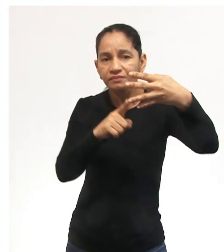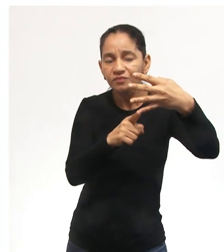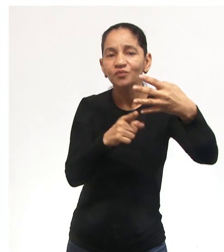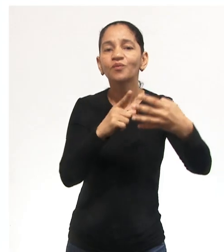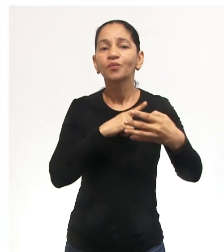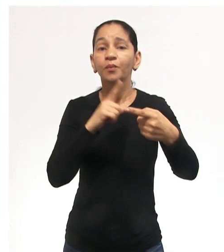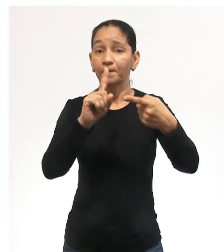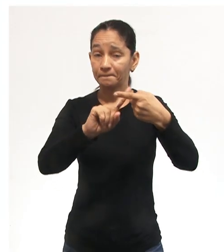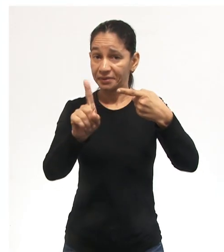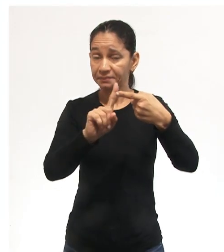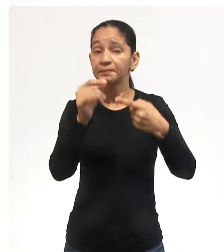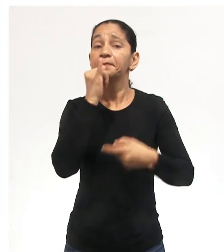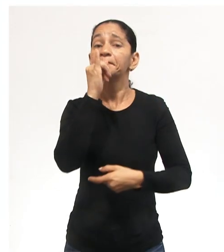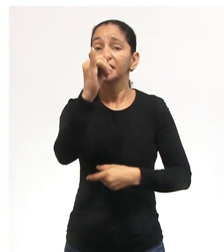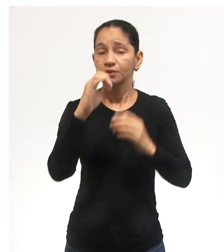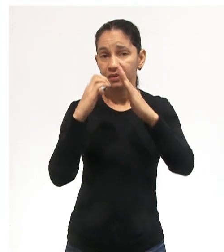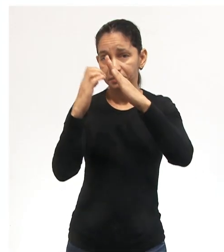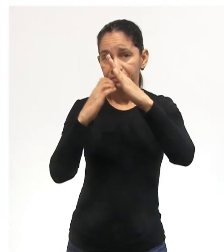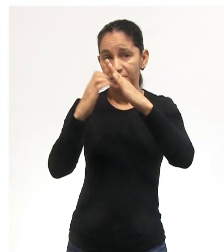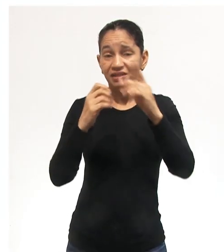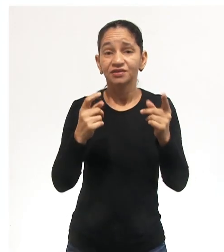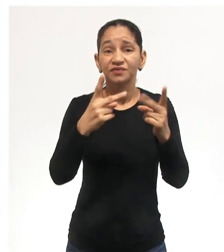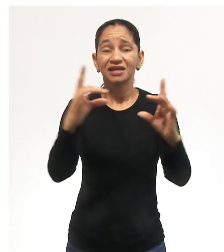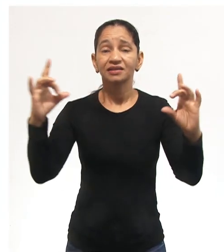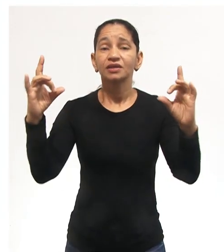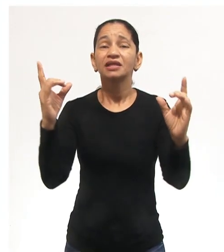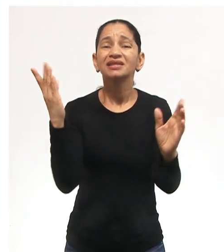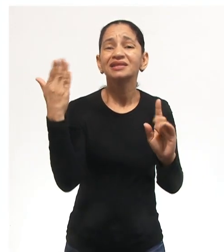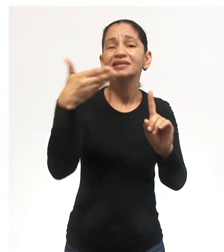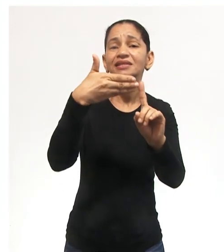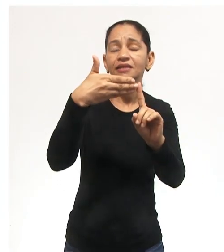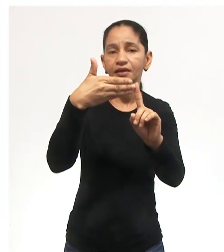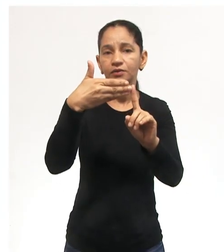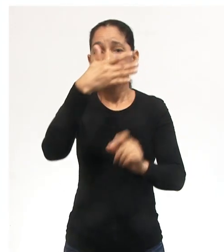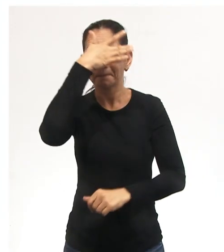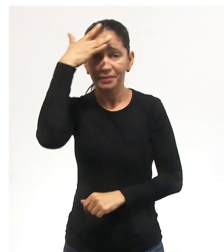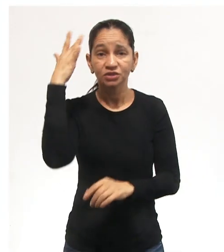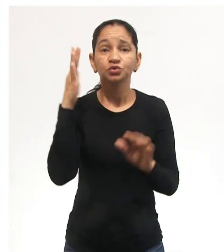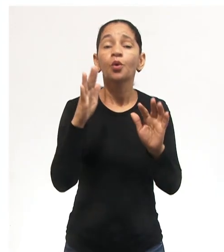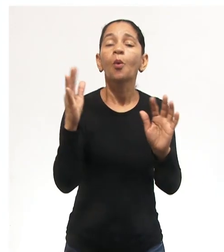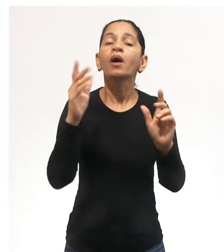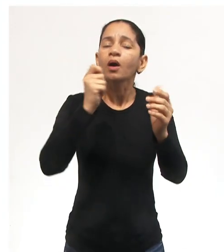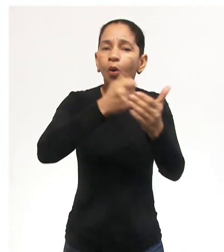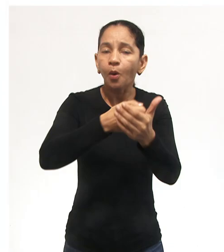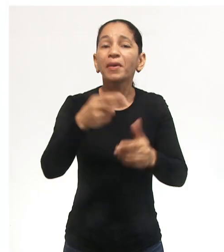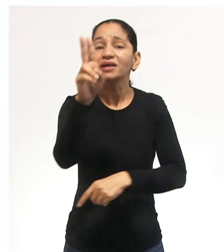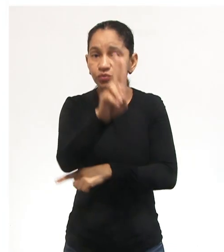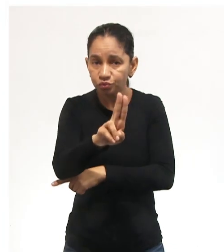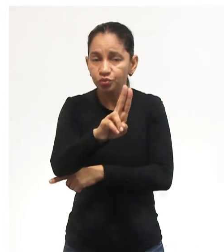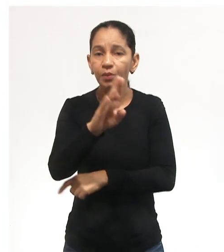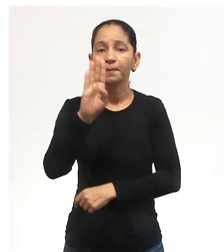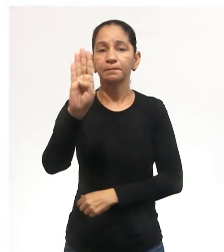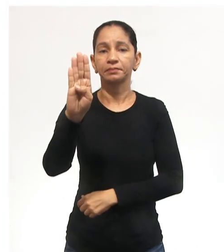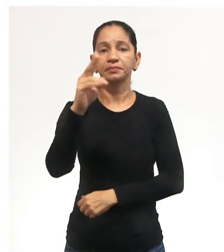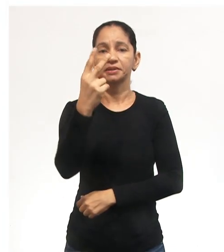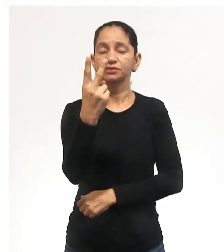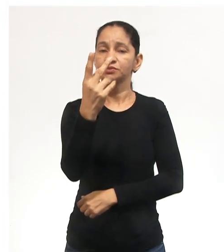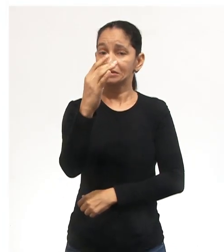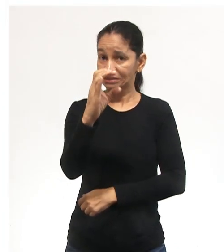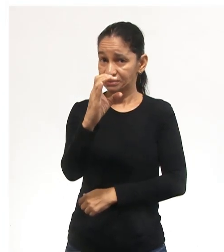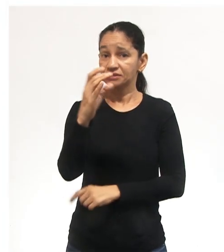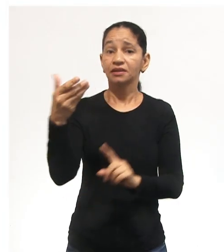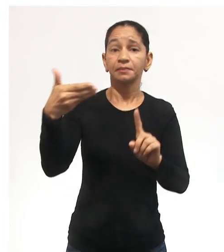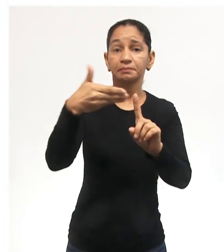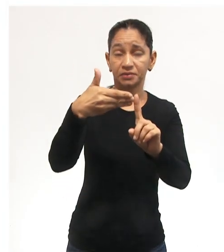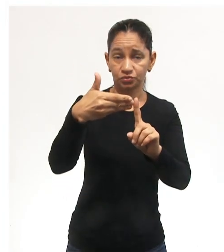que empresa vende para o consumidor, que nós falamos que é o comércio B2C. Nós temos o